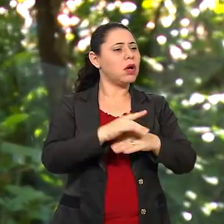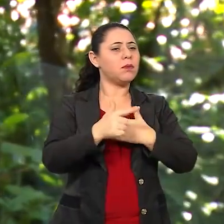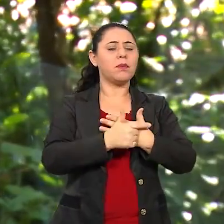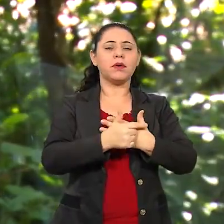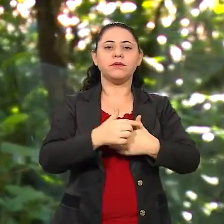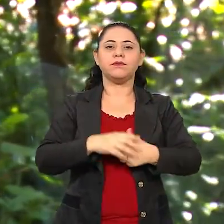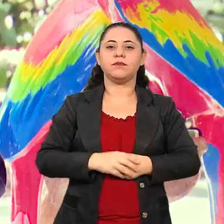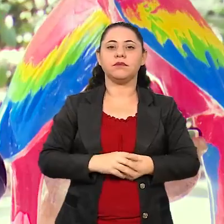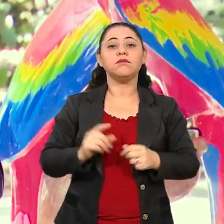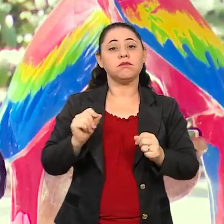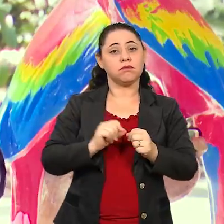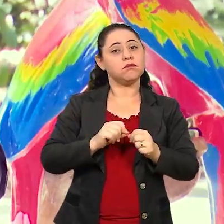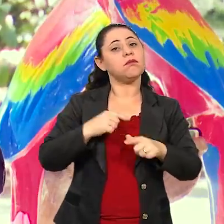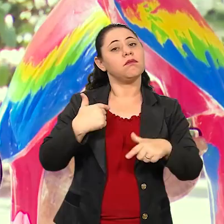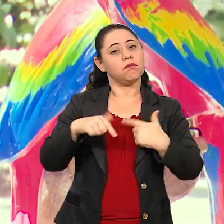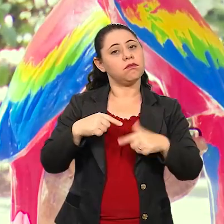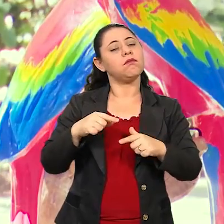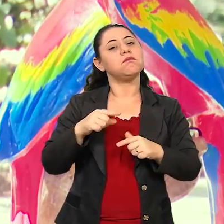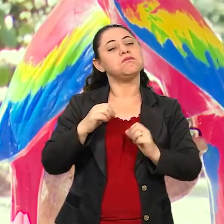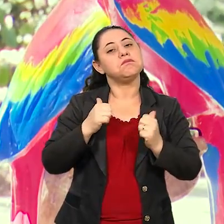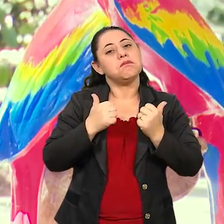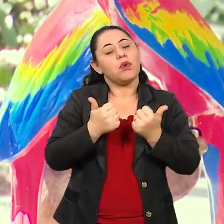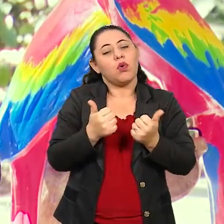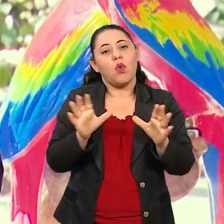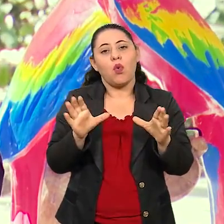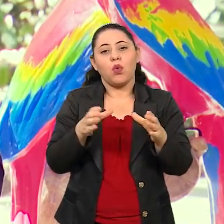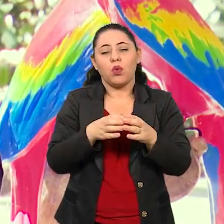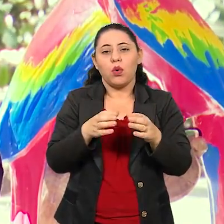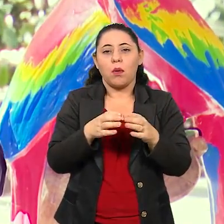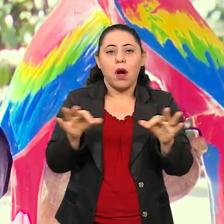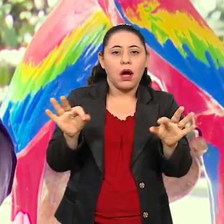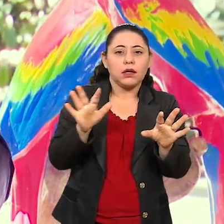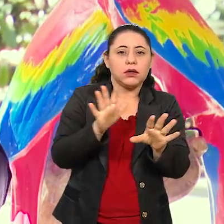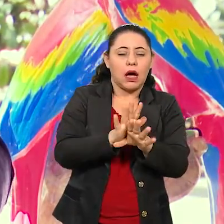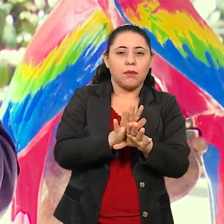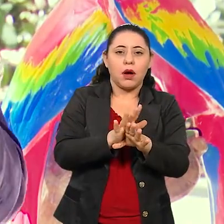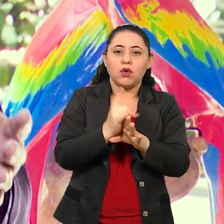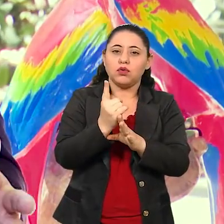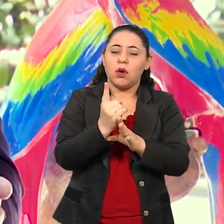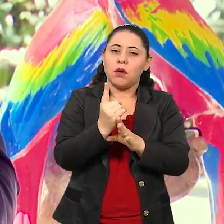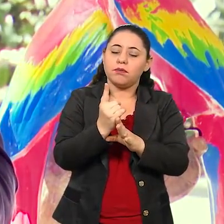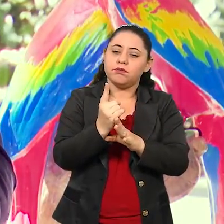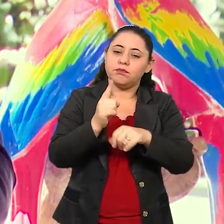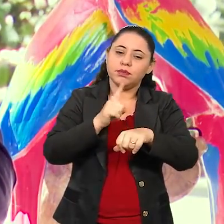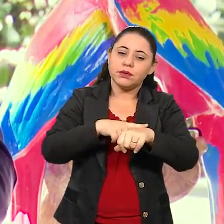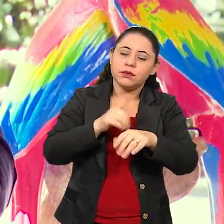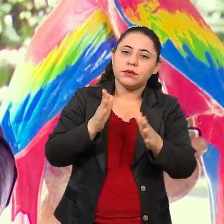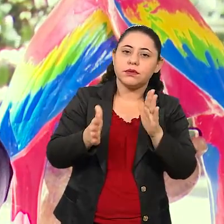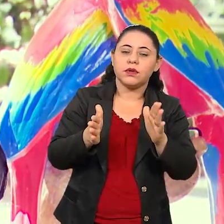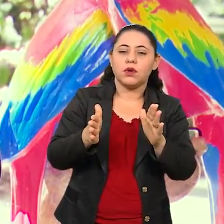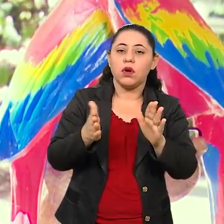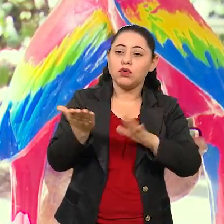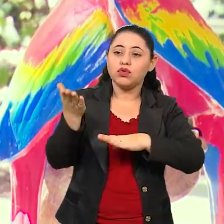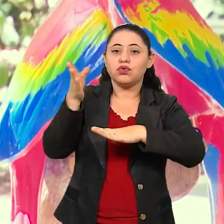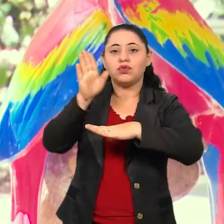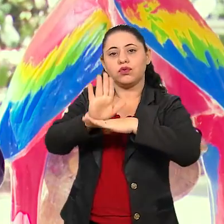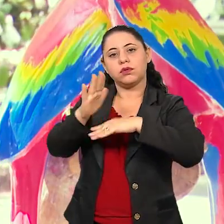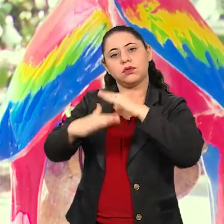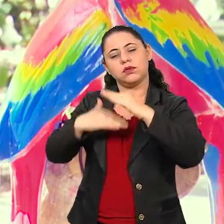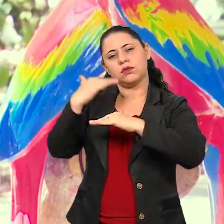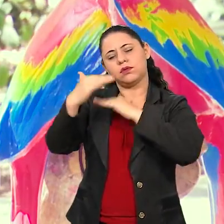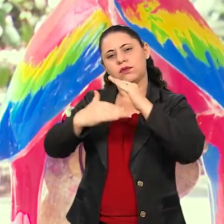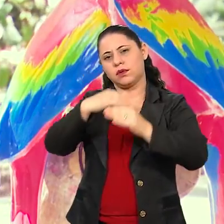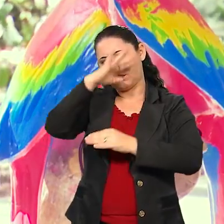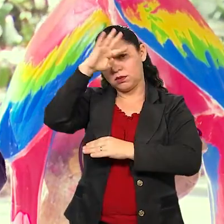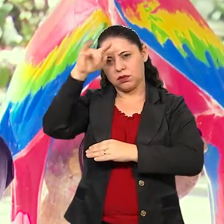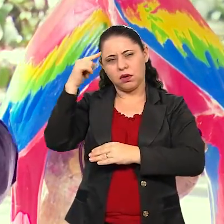dever cumprido fizemos um grande trabalho a nossa equipe completa um ciclo contribuindo muito com o